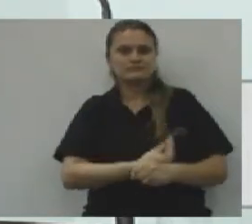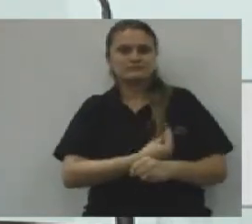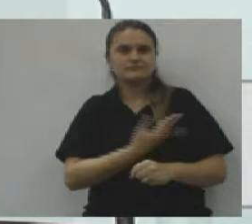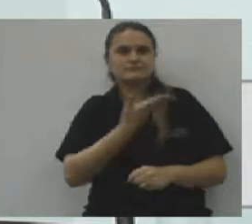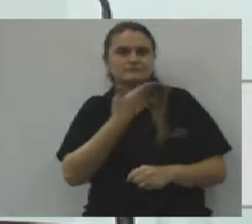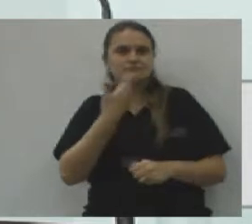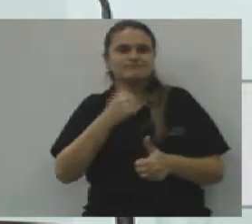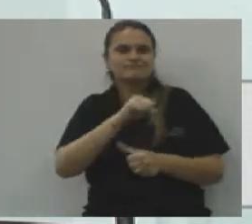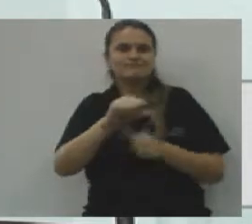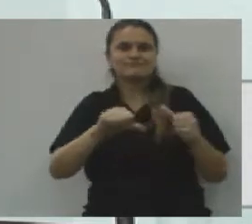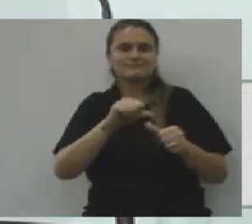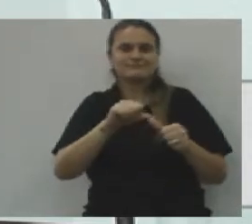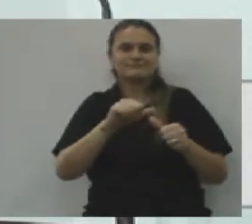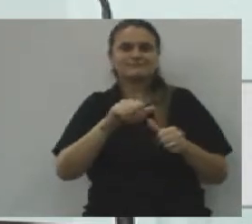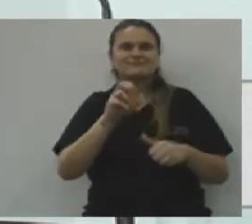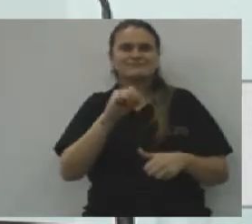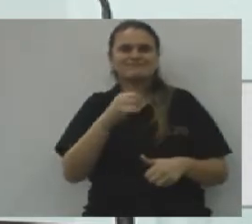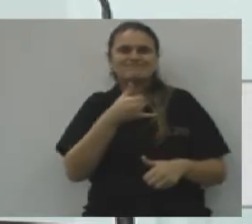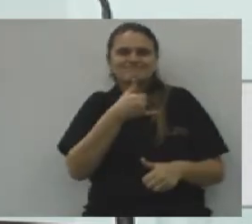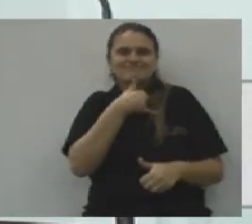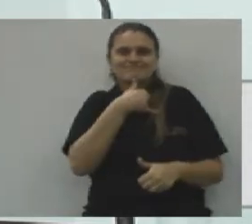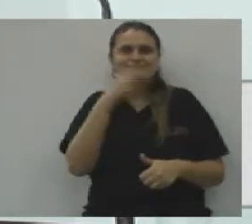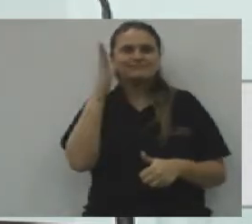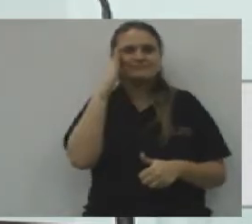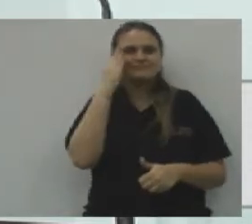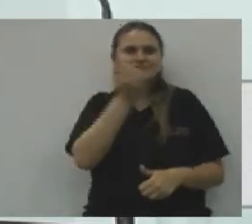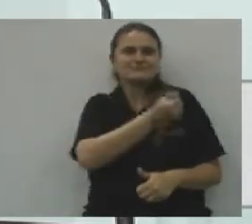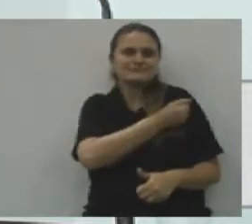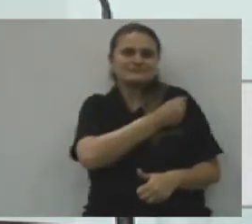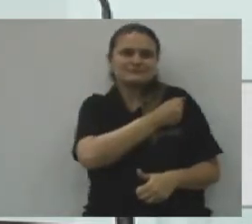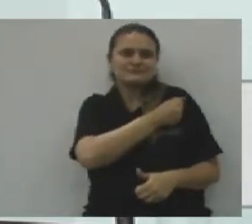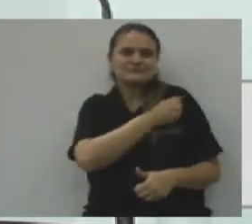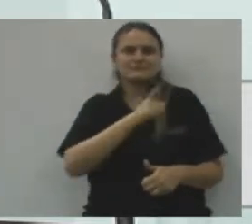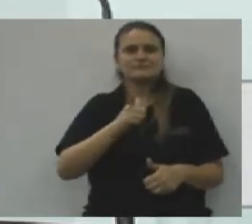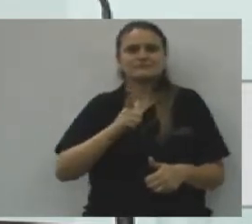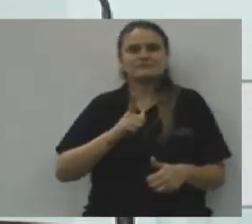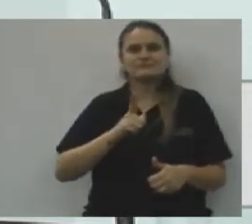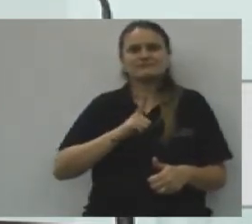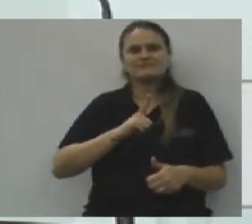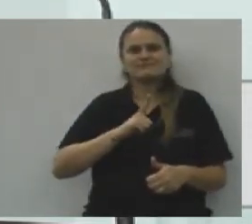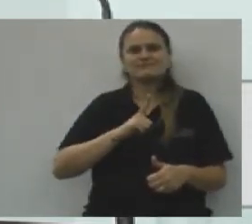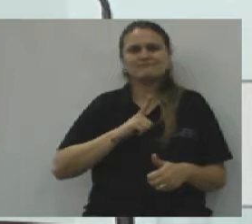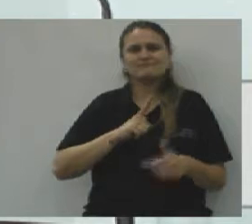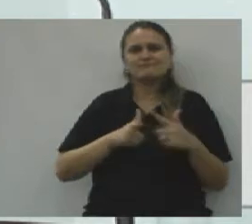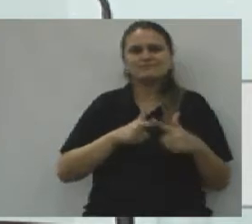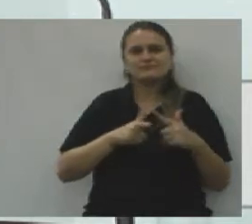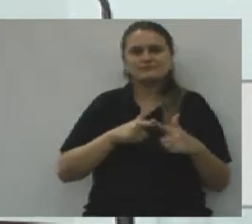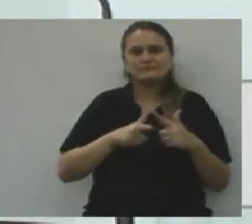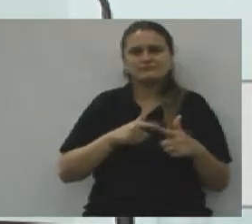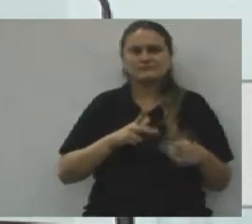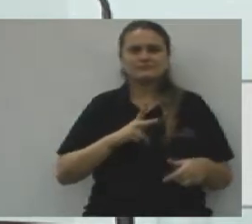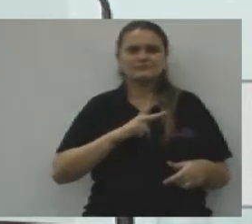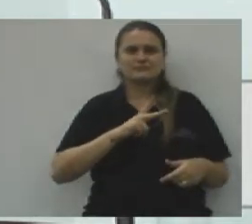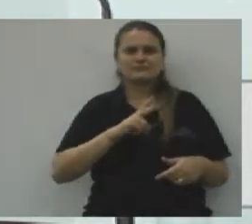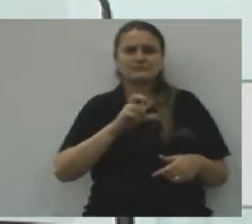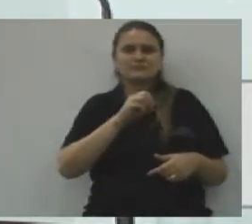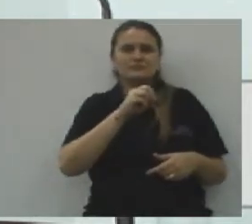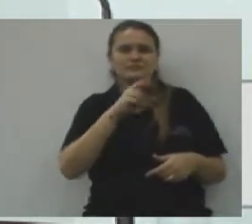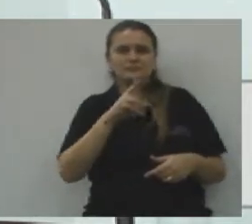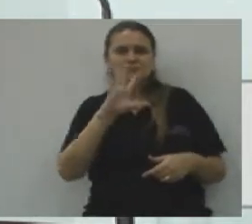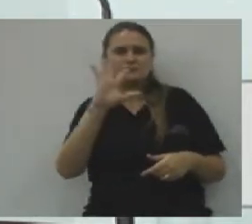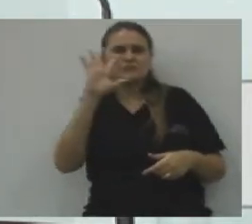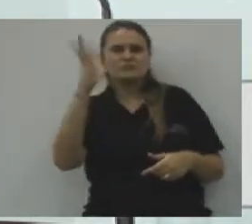é triste saber que um aluno nosso sofreu, né, alguma punição,